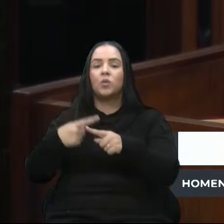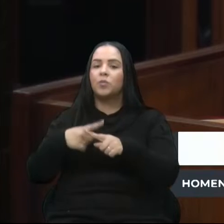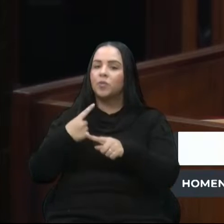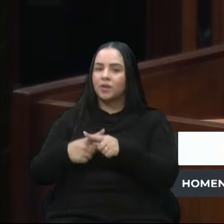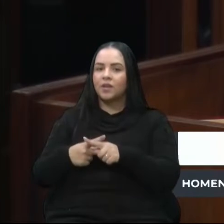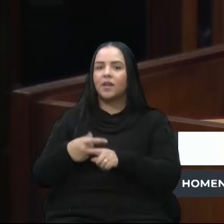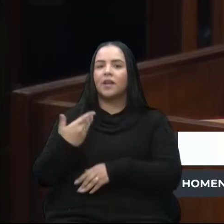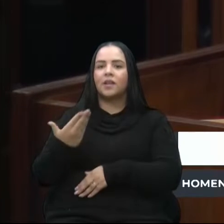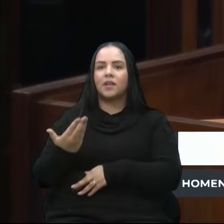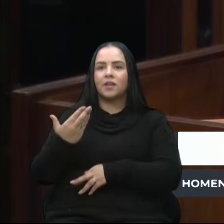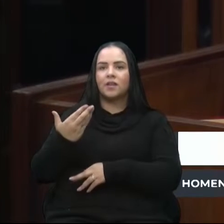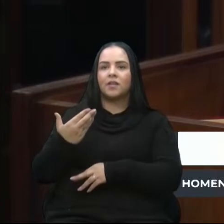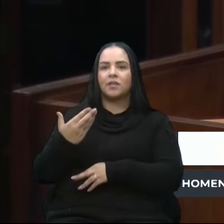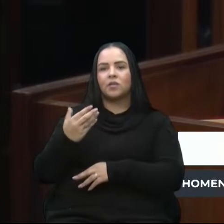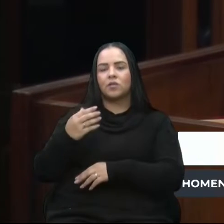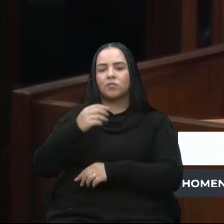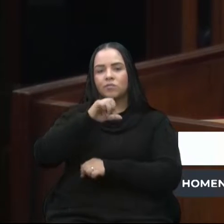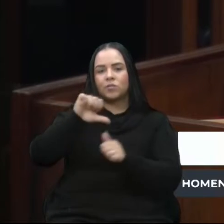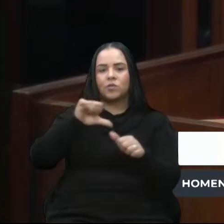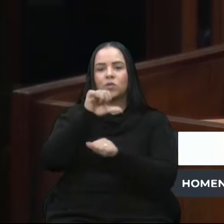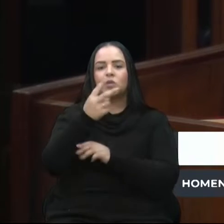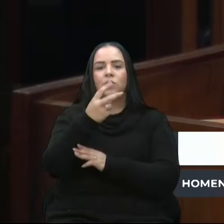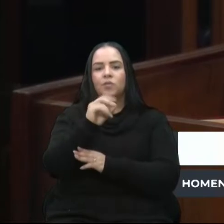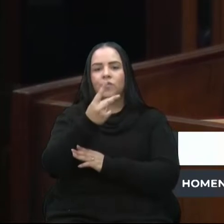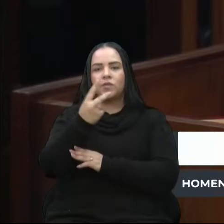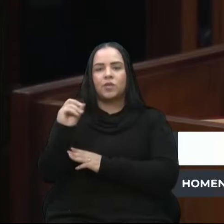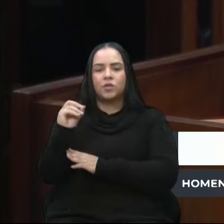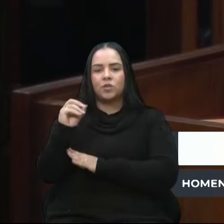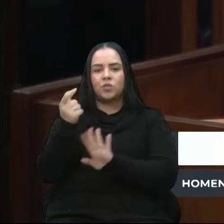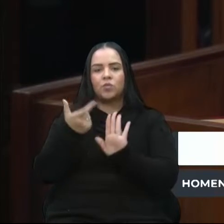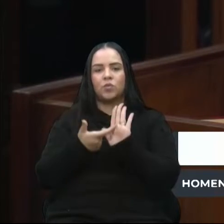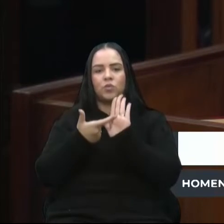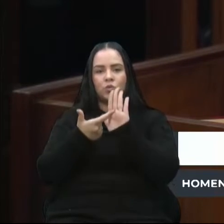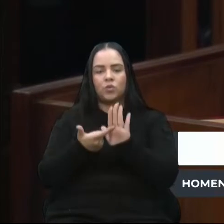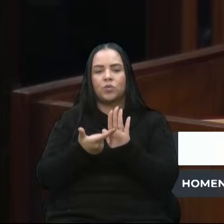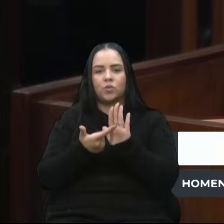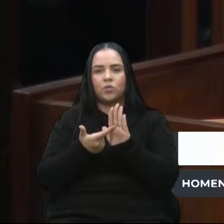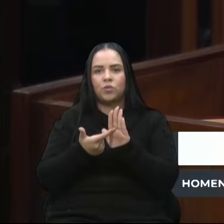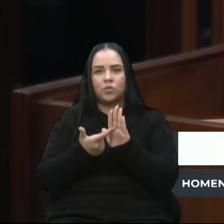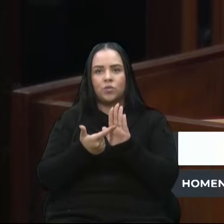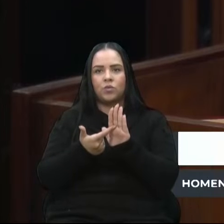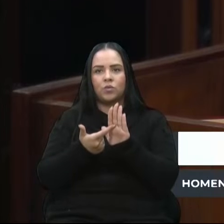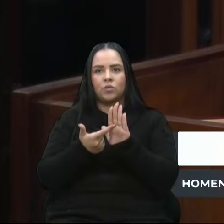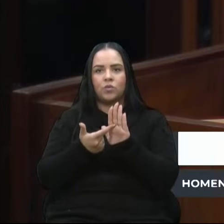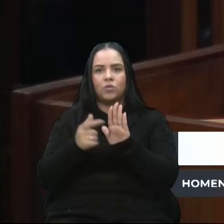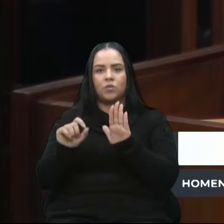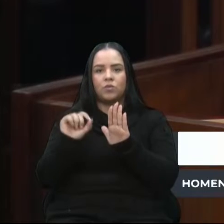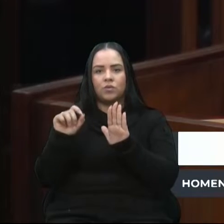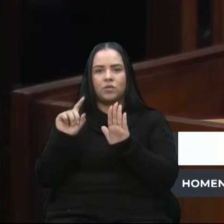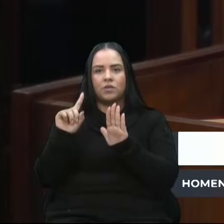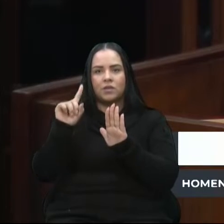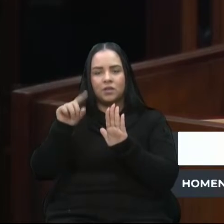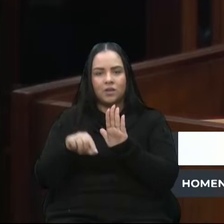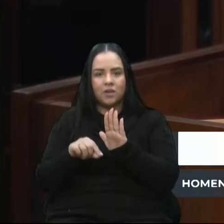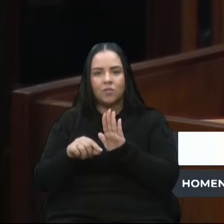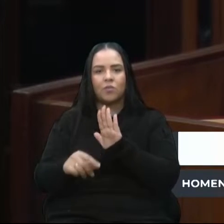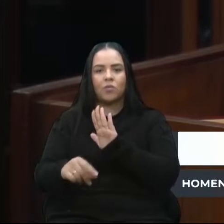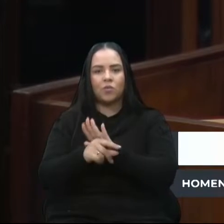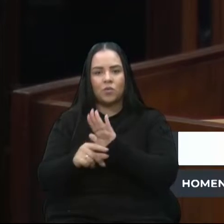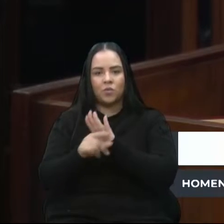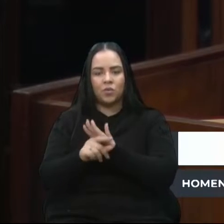sua reformulação de 2020, reconheceu o patrimônio imaterial e as